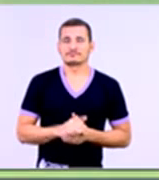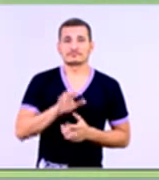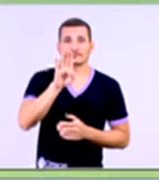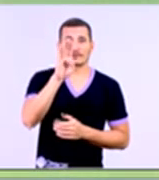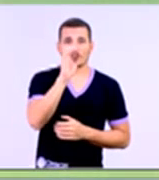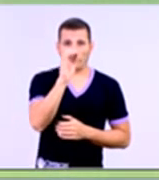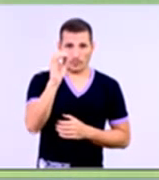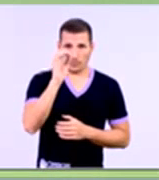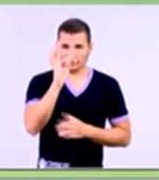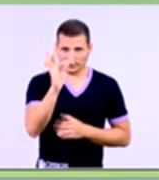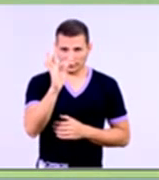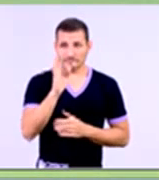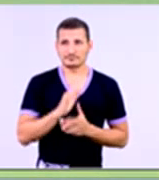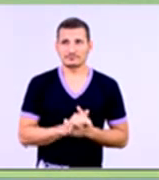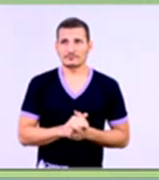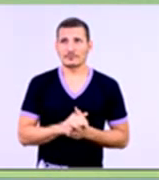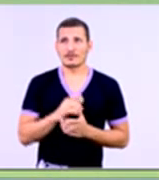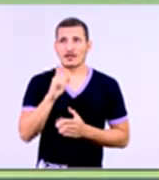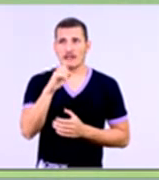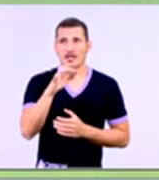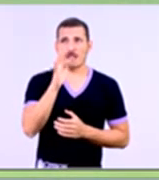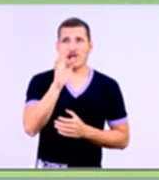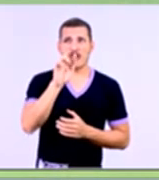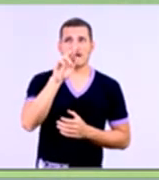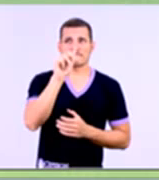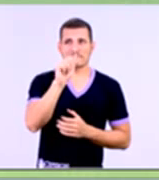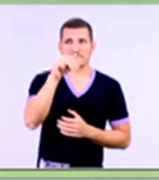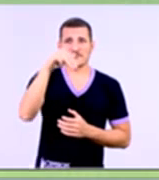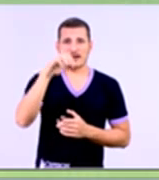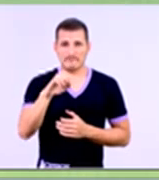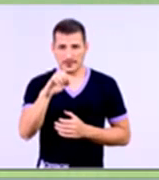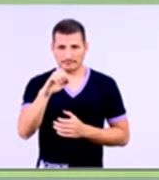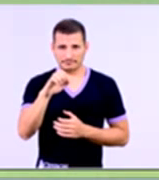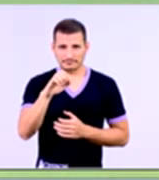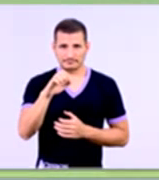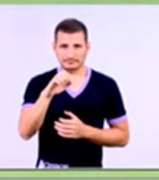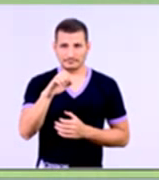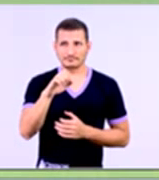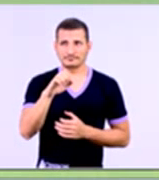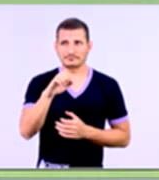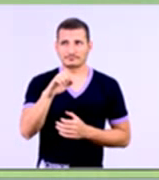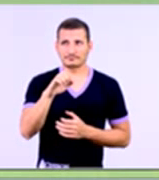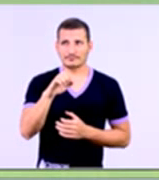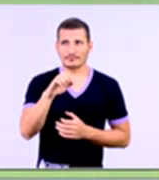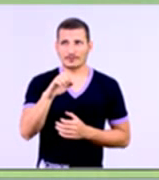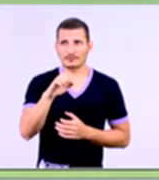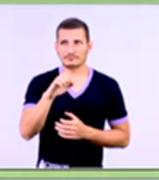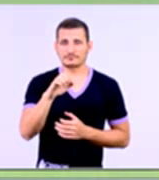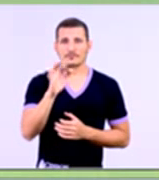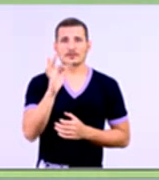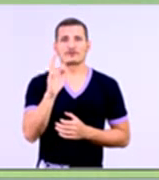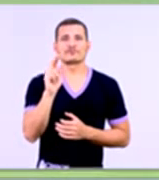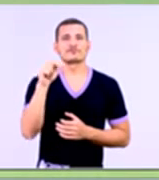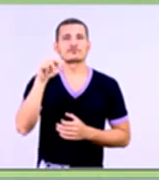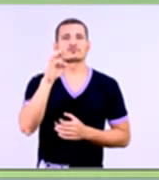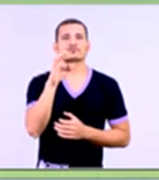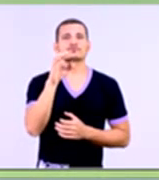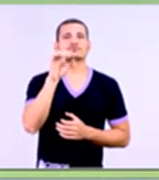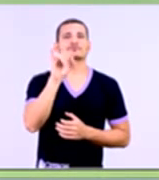Bootstrap é um framework funcional. Eu já vou explicar o que é o framework